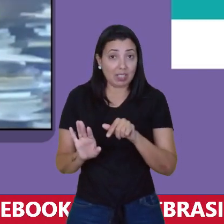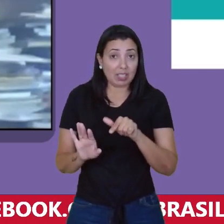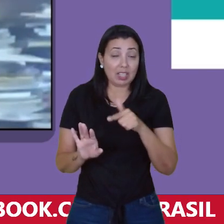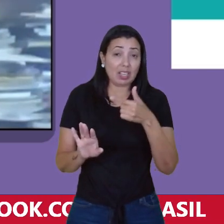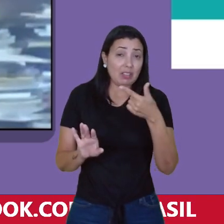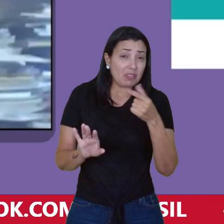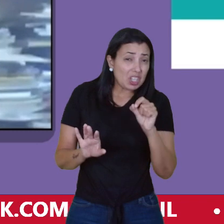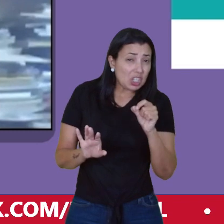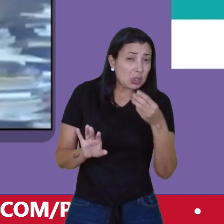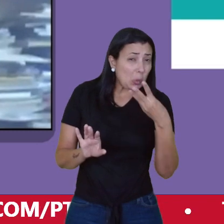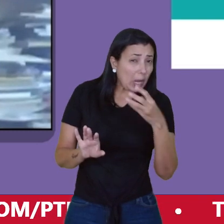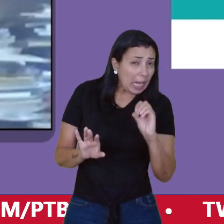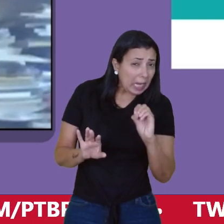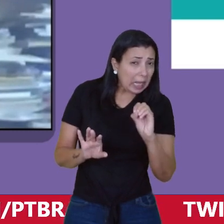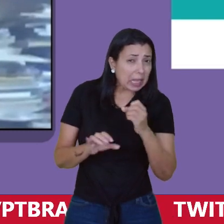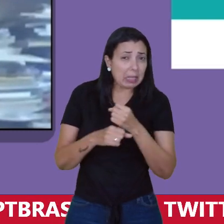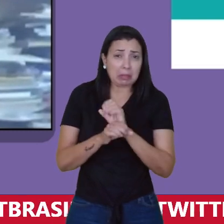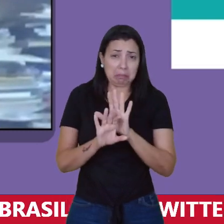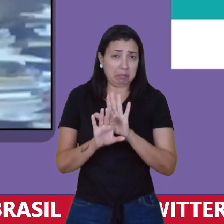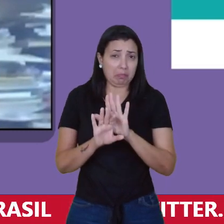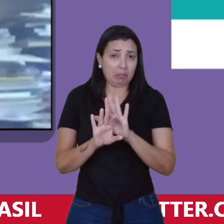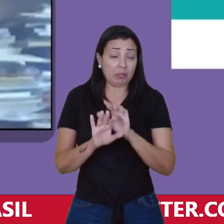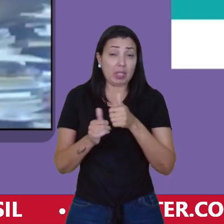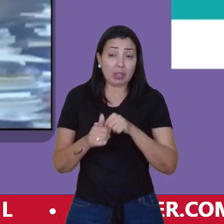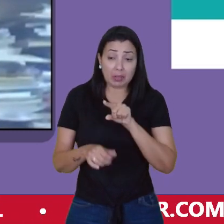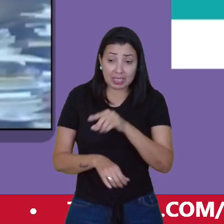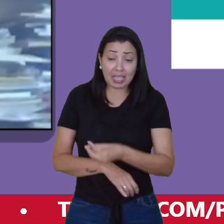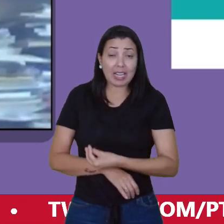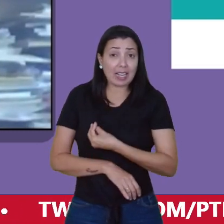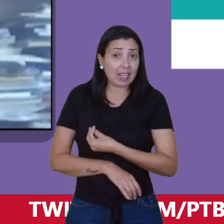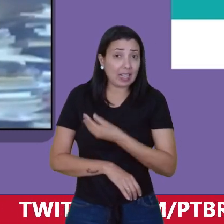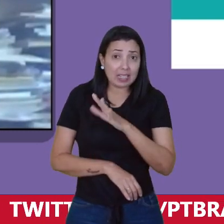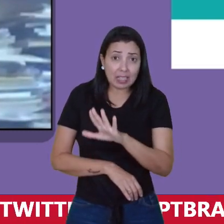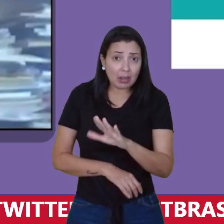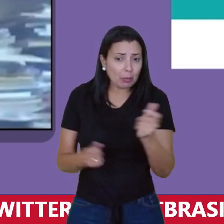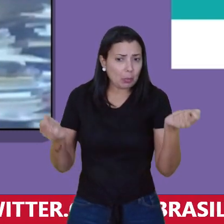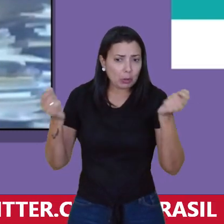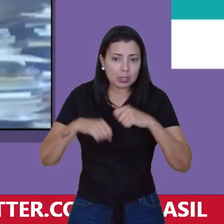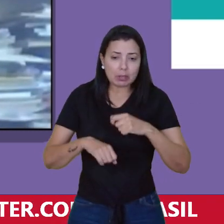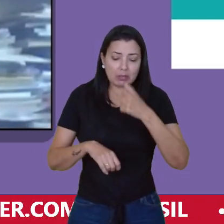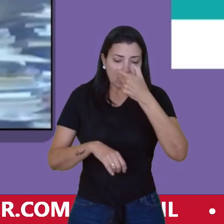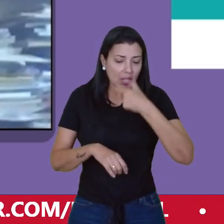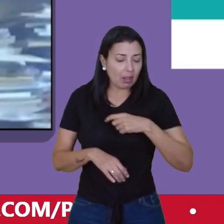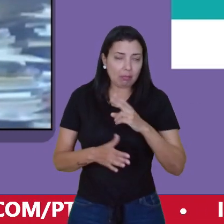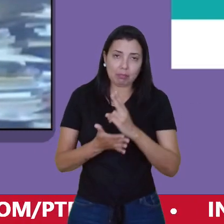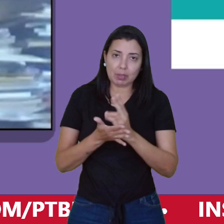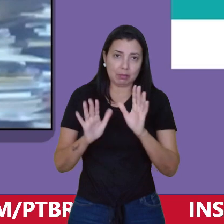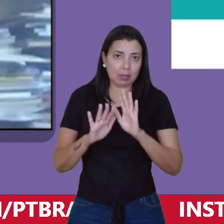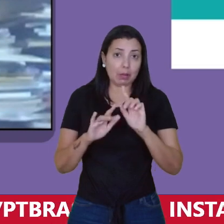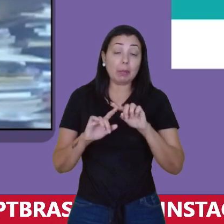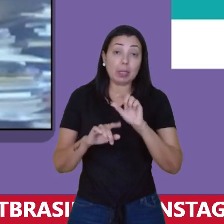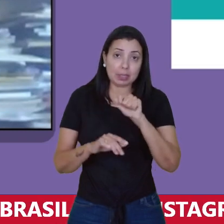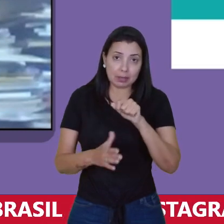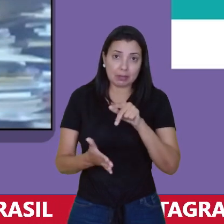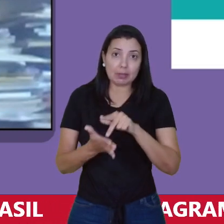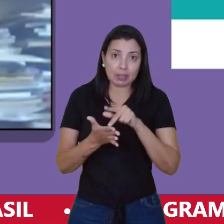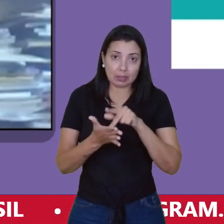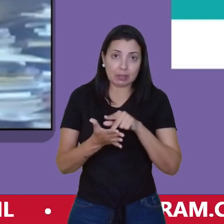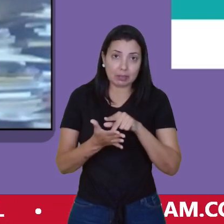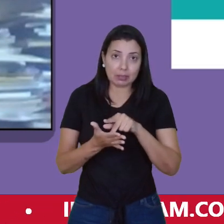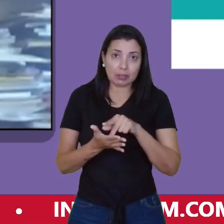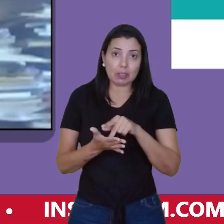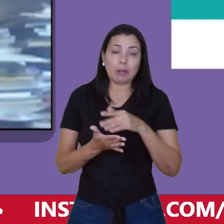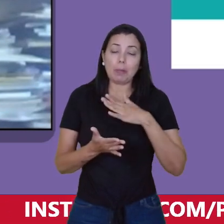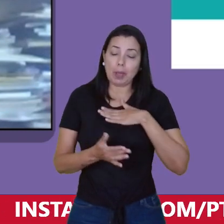ou 40 anos. A gente não estará lá, possivelmente, eu não estarei, mas com certeza